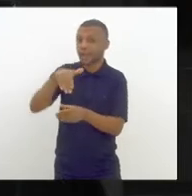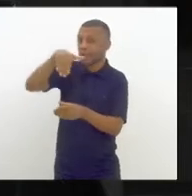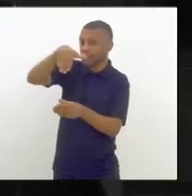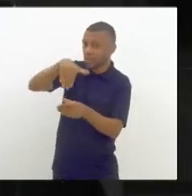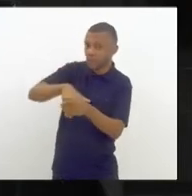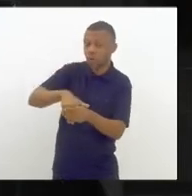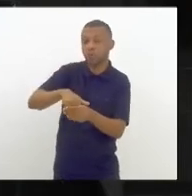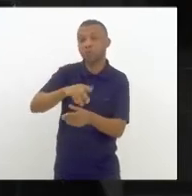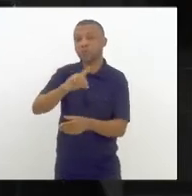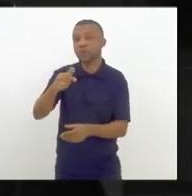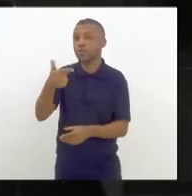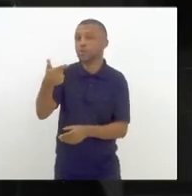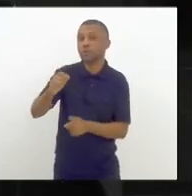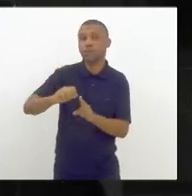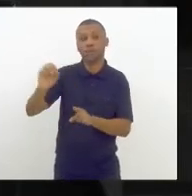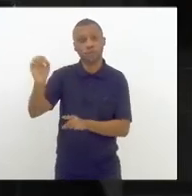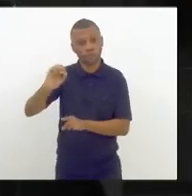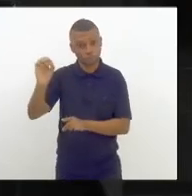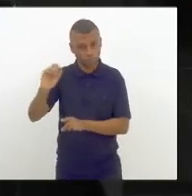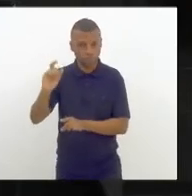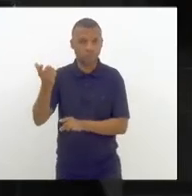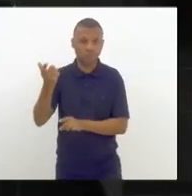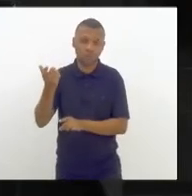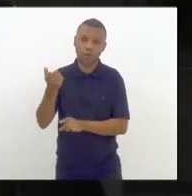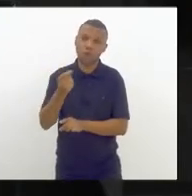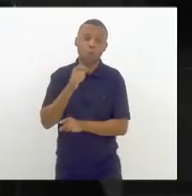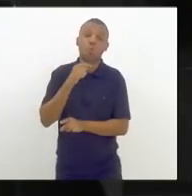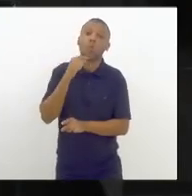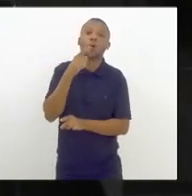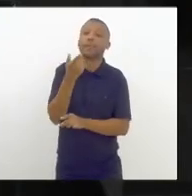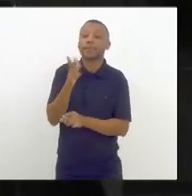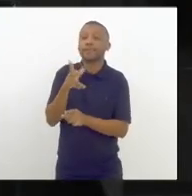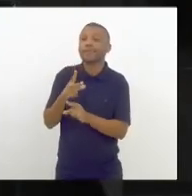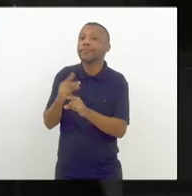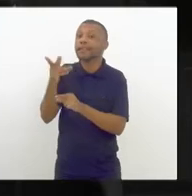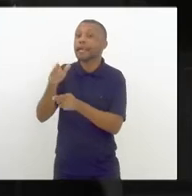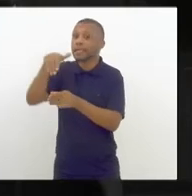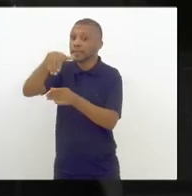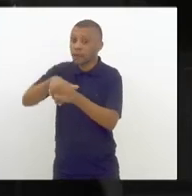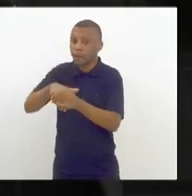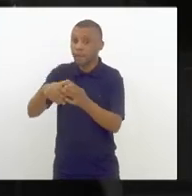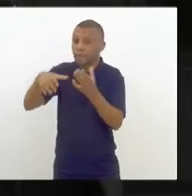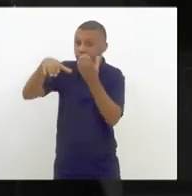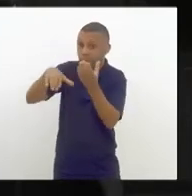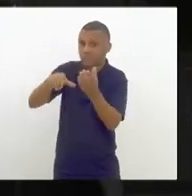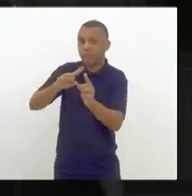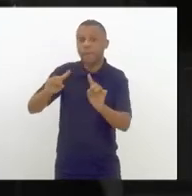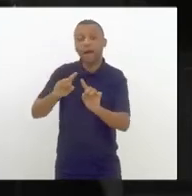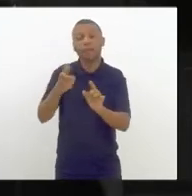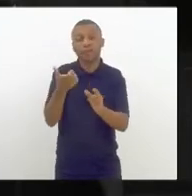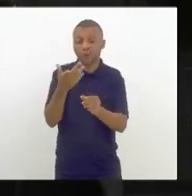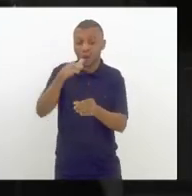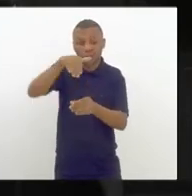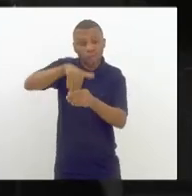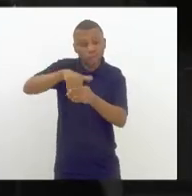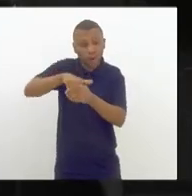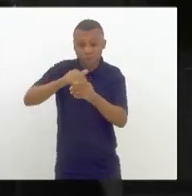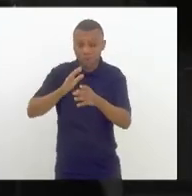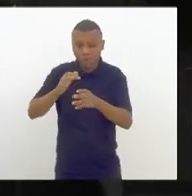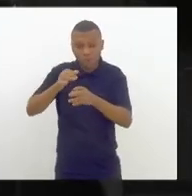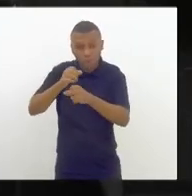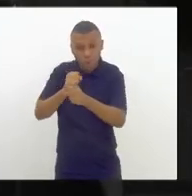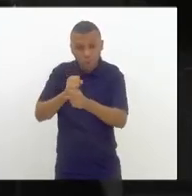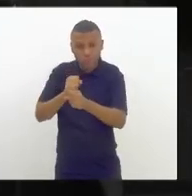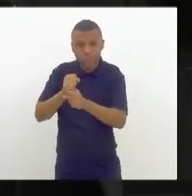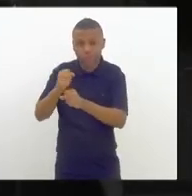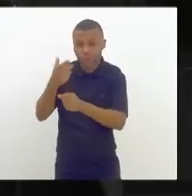outubro domingo passado eu não fui eleito para a câmara federal mas ainda assim quero agradecer muito os votos de todos aqueles e